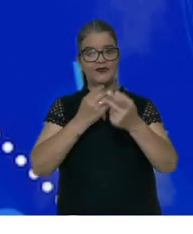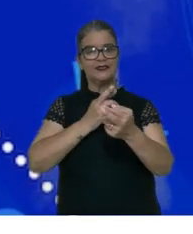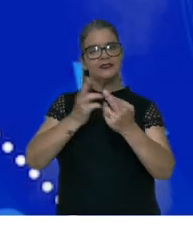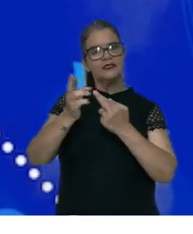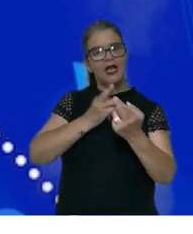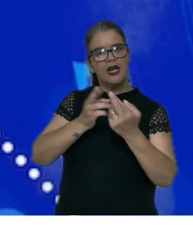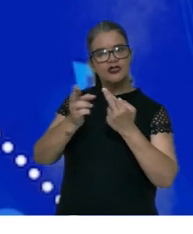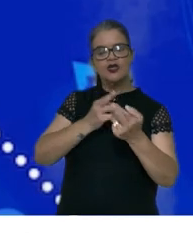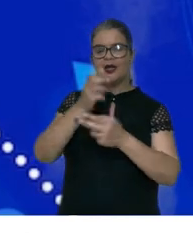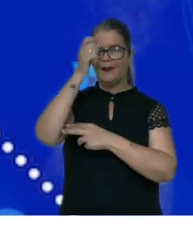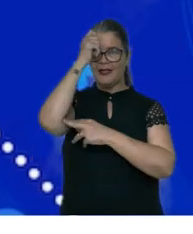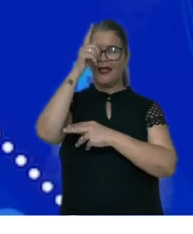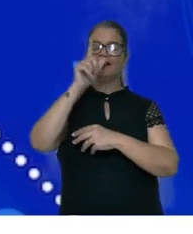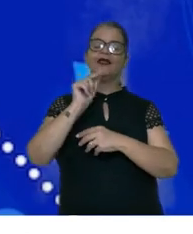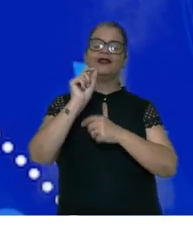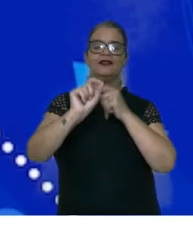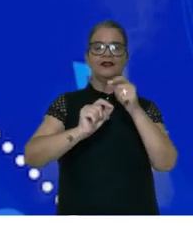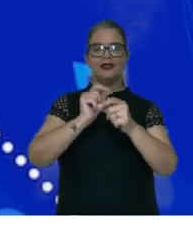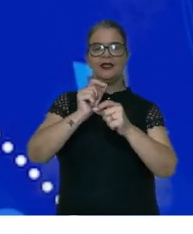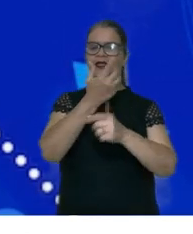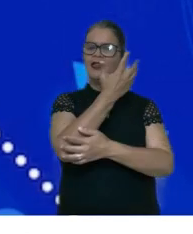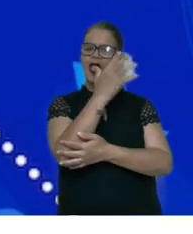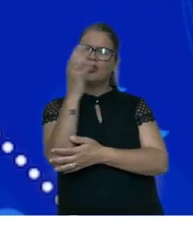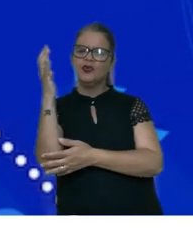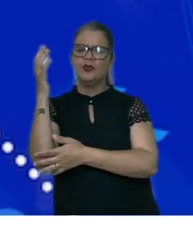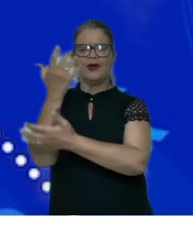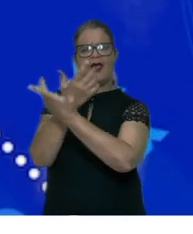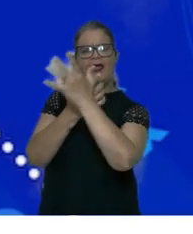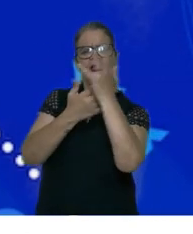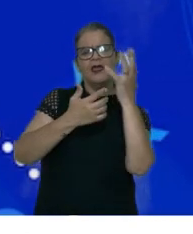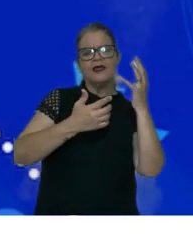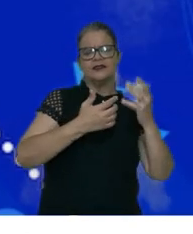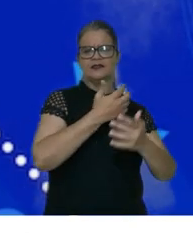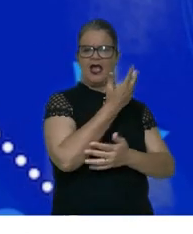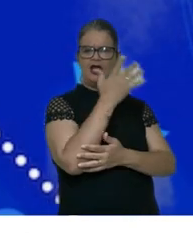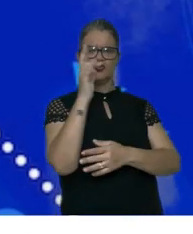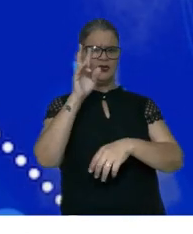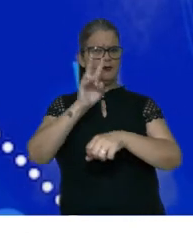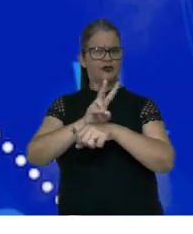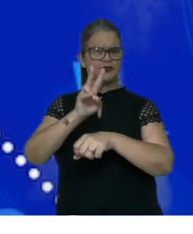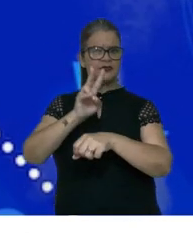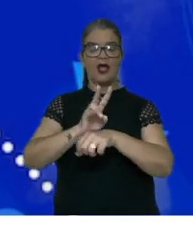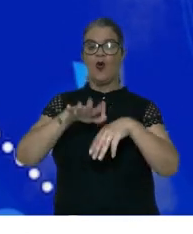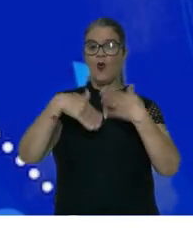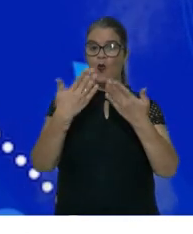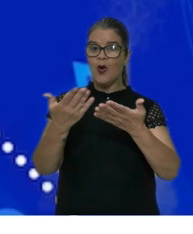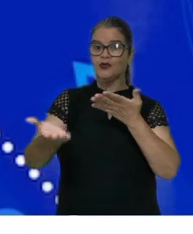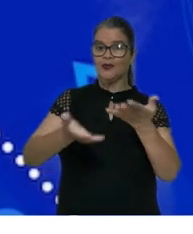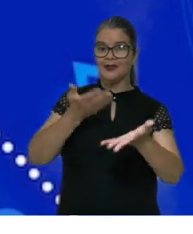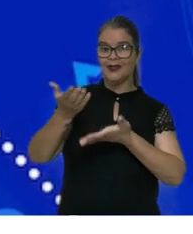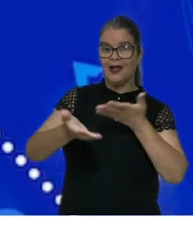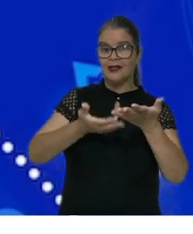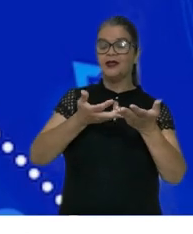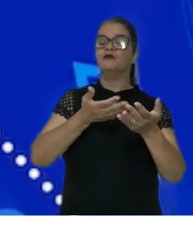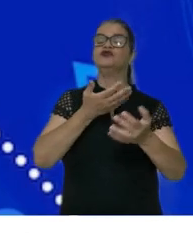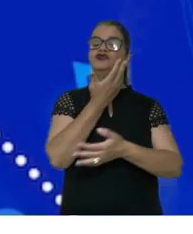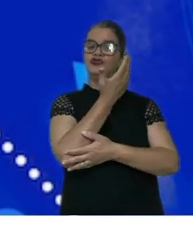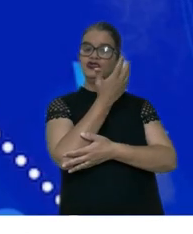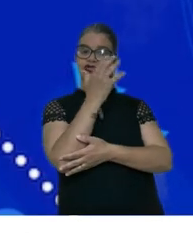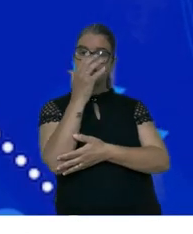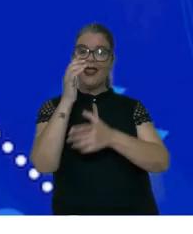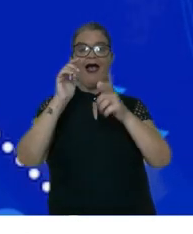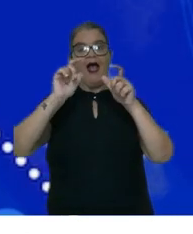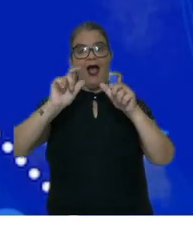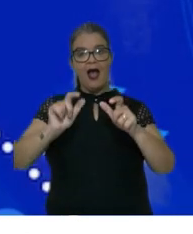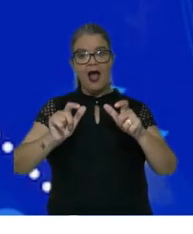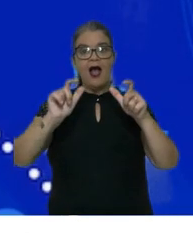à ideia de natureza, aquela natureza mais conservada, quando tratamos de ambiente, estamos tratando